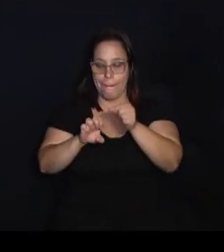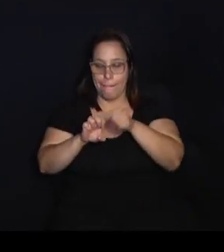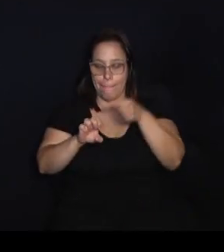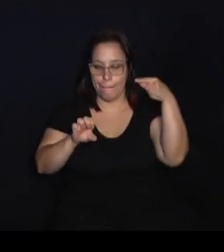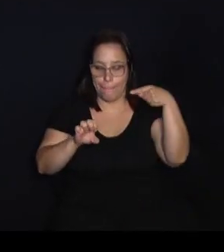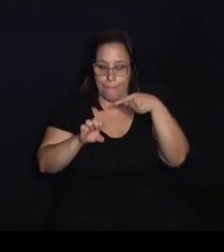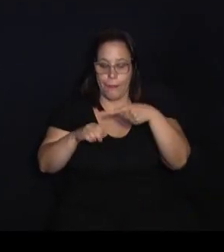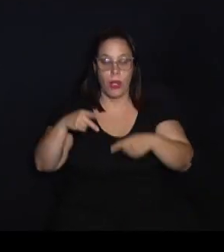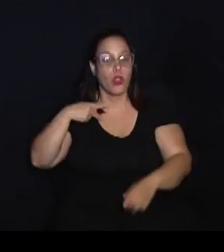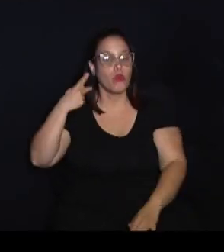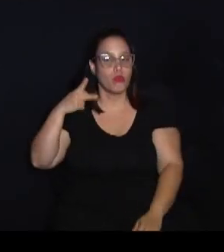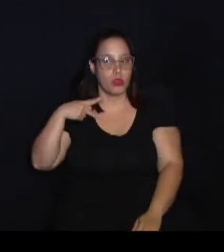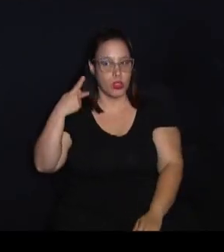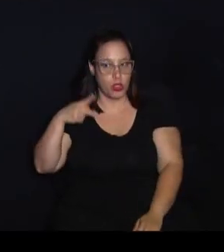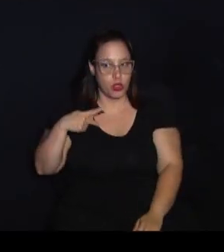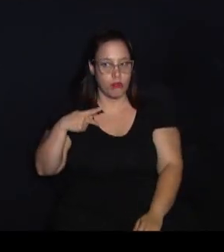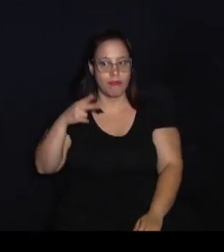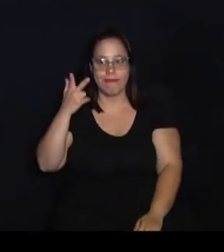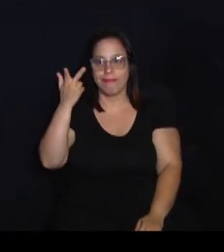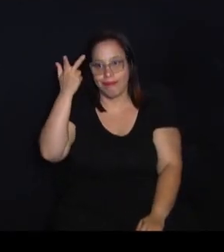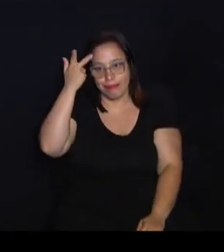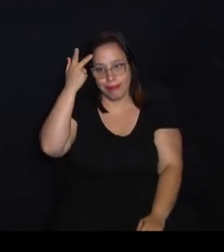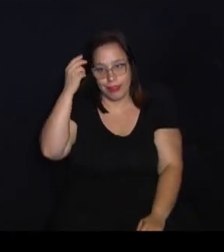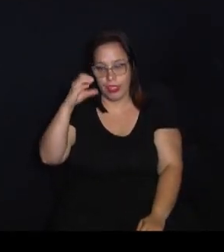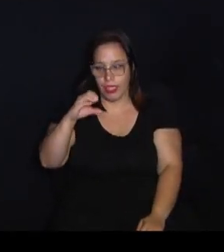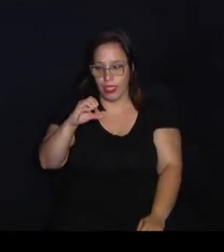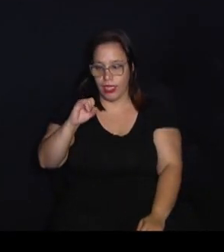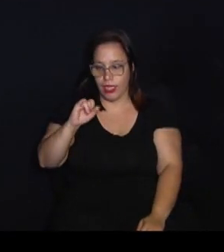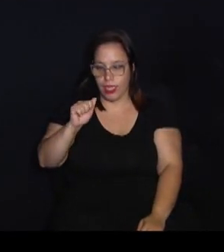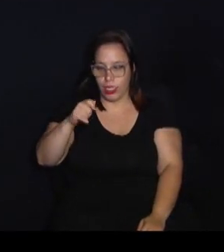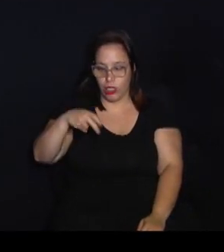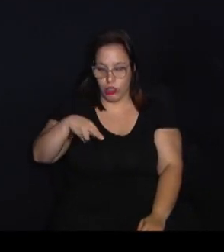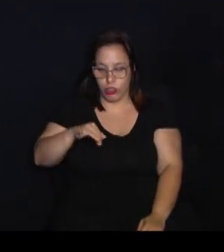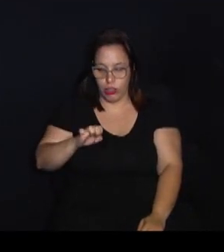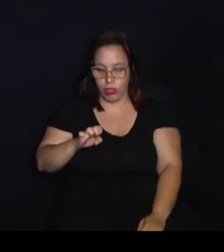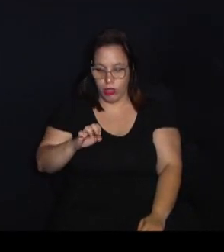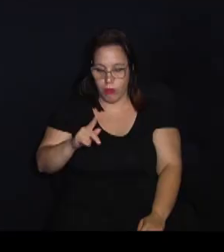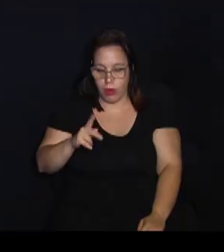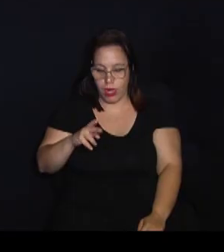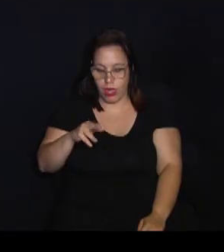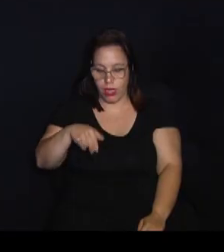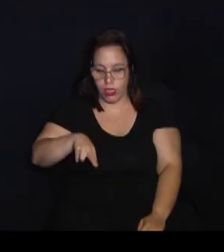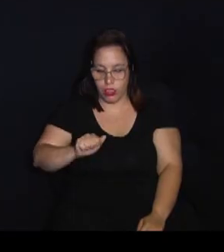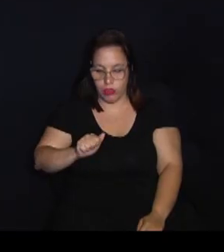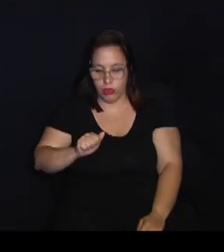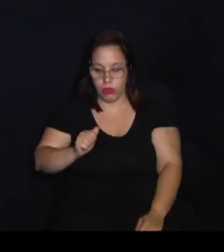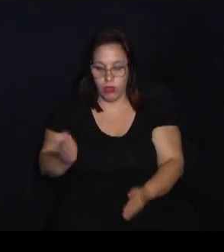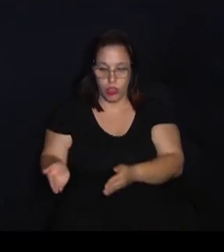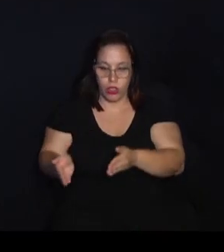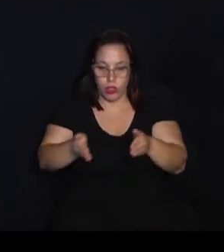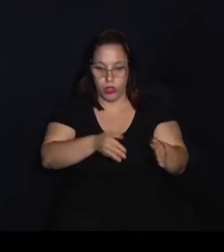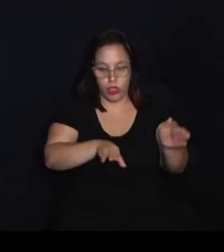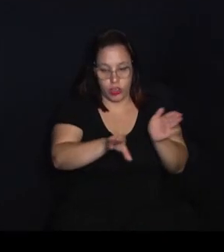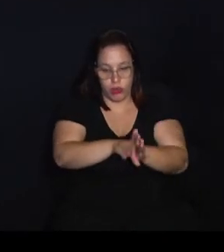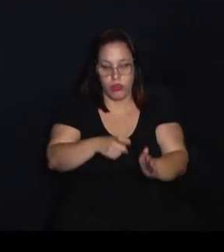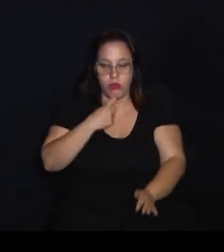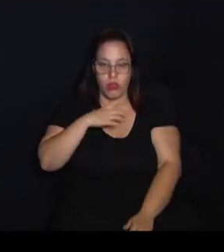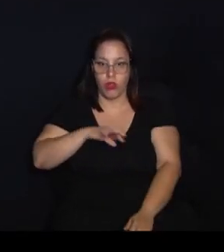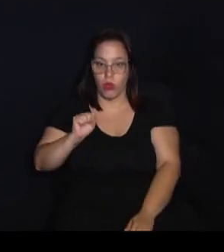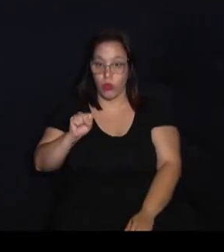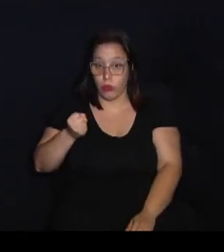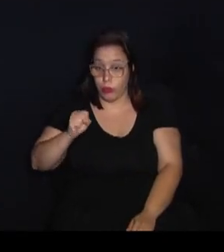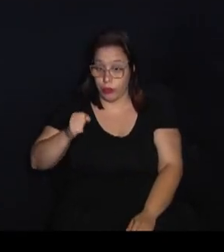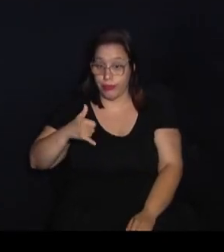e político. É natural de Cianorte, no Paraná, e veio para Campinas aos 8 anos de idade.